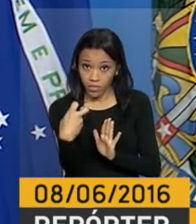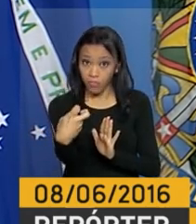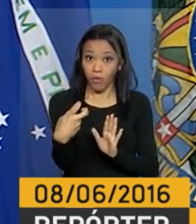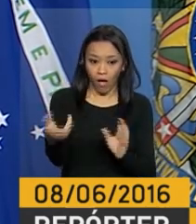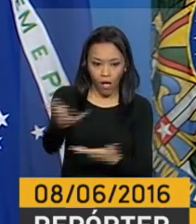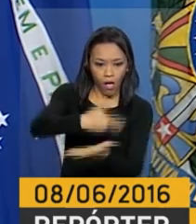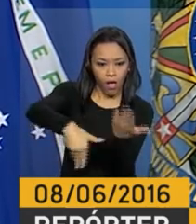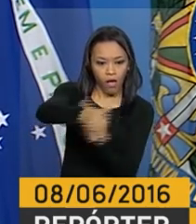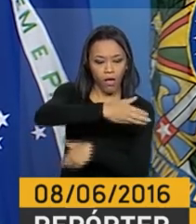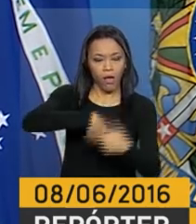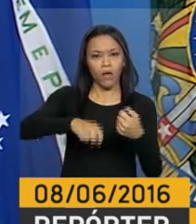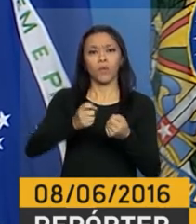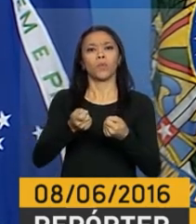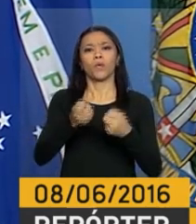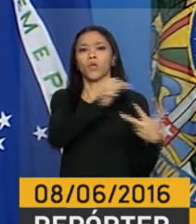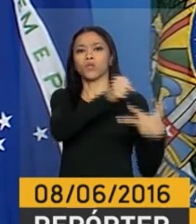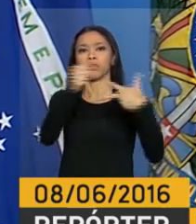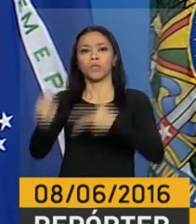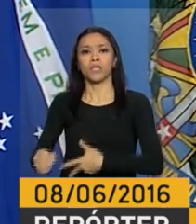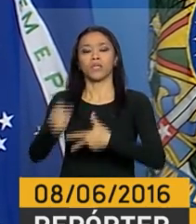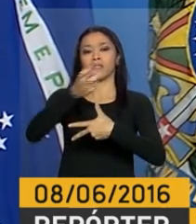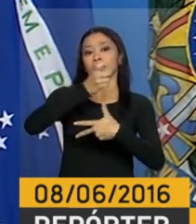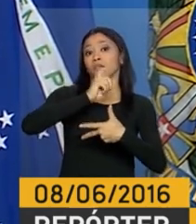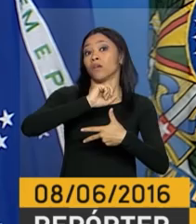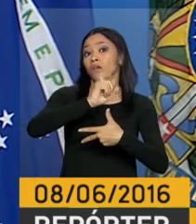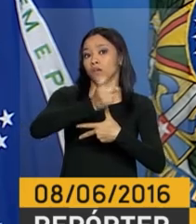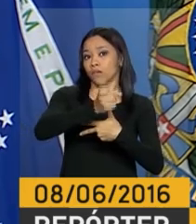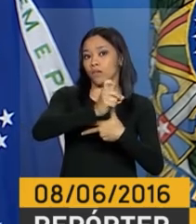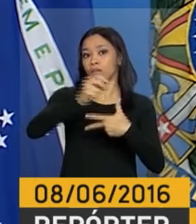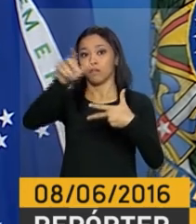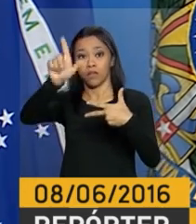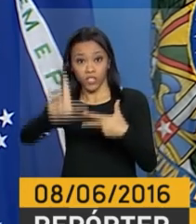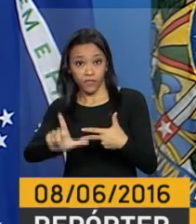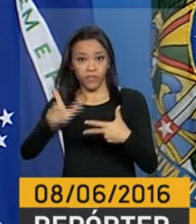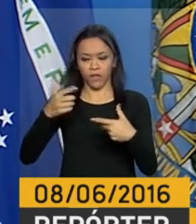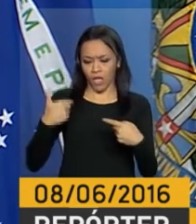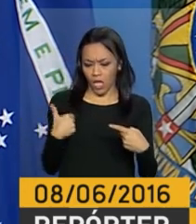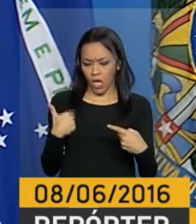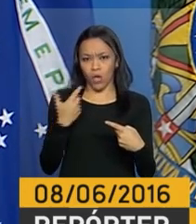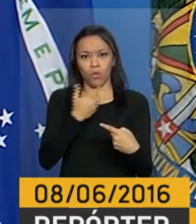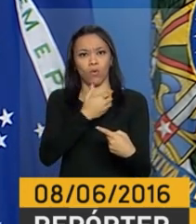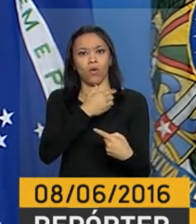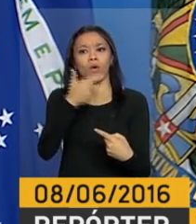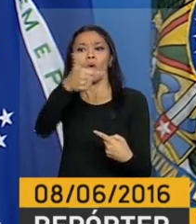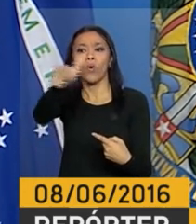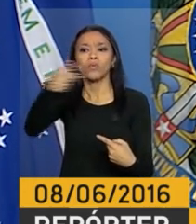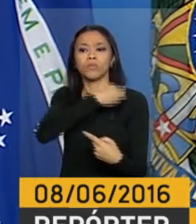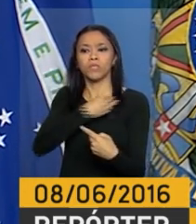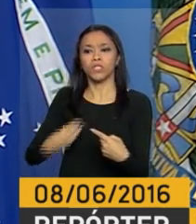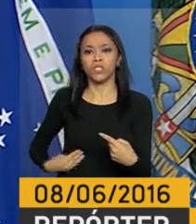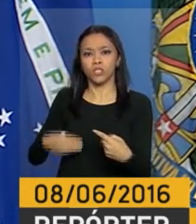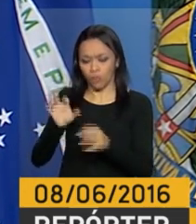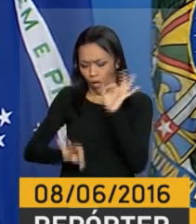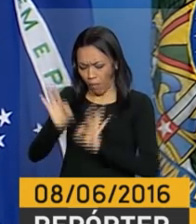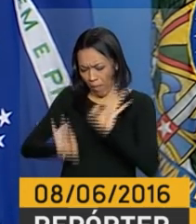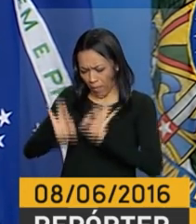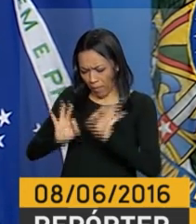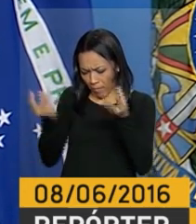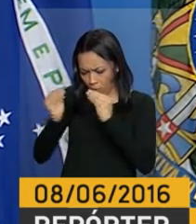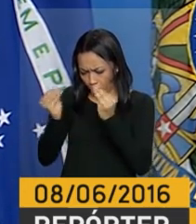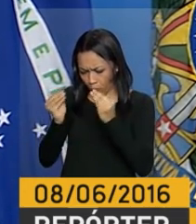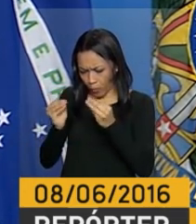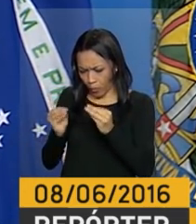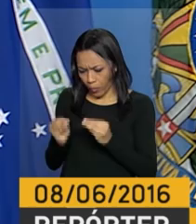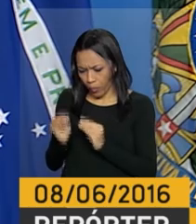entre o executivo e o legislativo eh mereles eu e tantos ministros levamos o projeto ao congresso